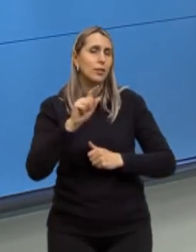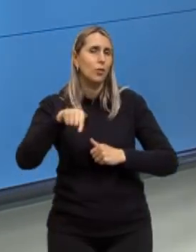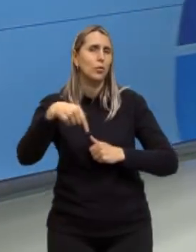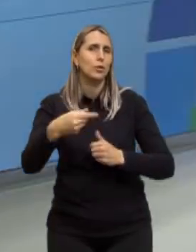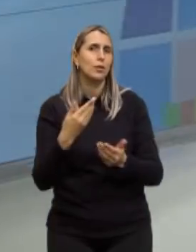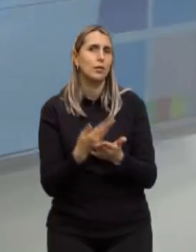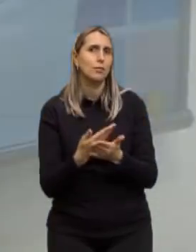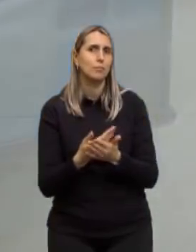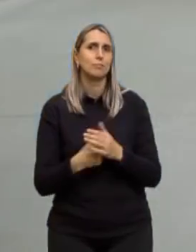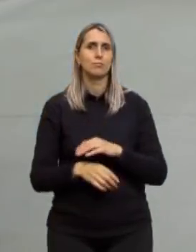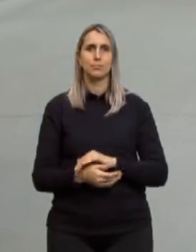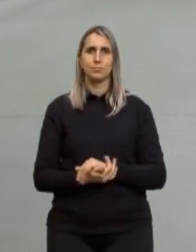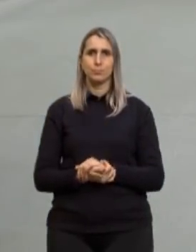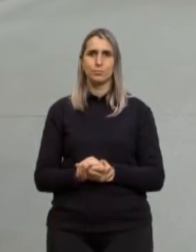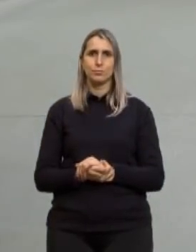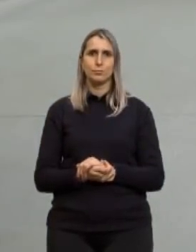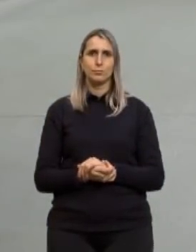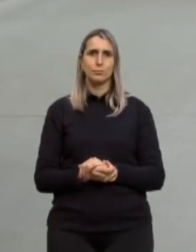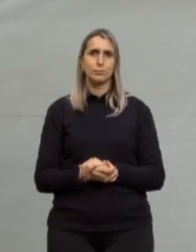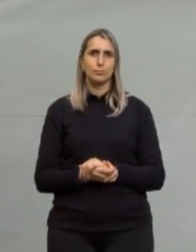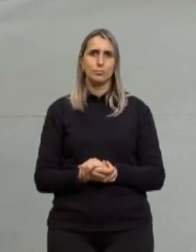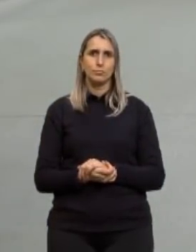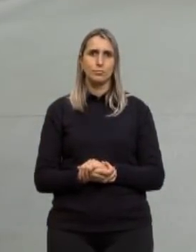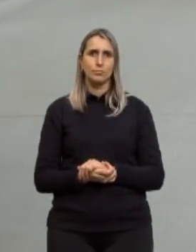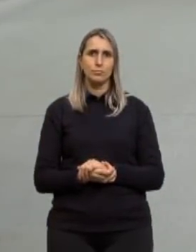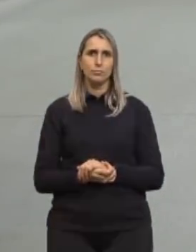próxima ao e e